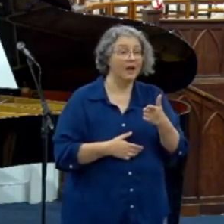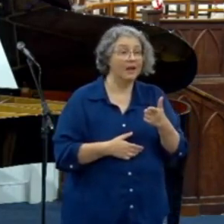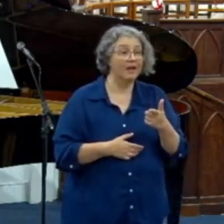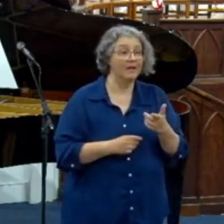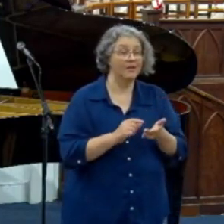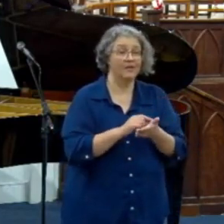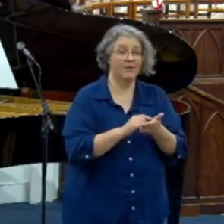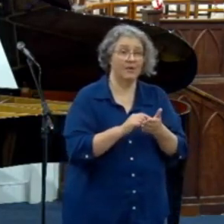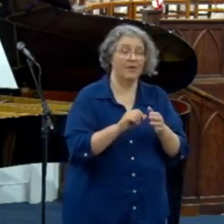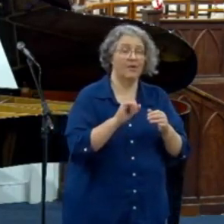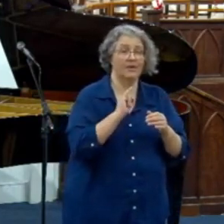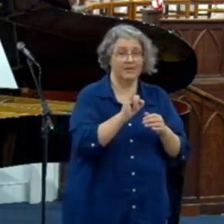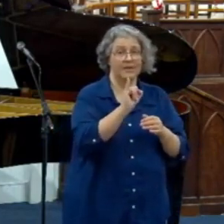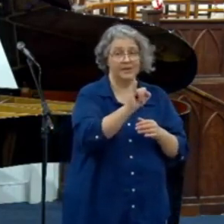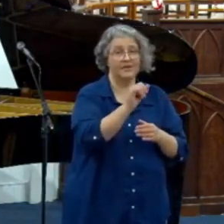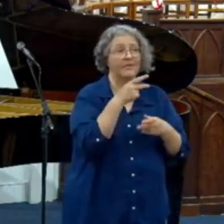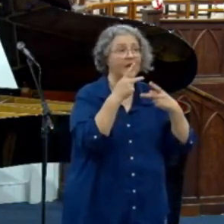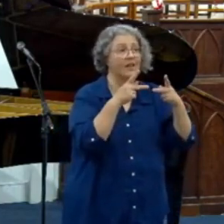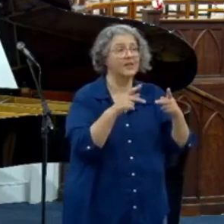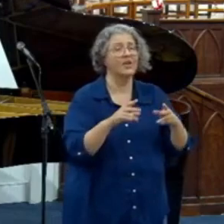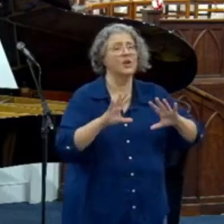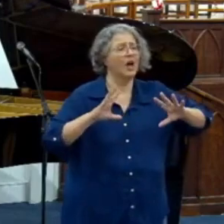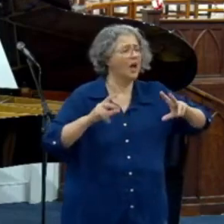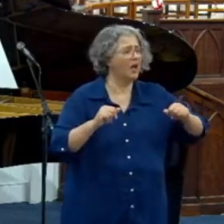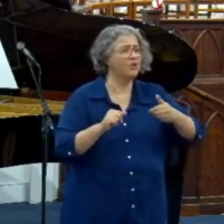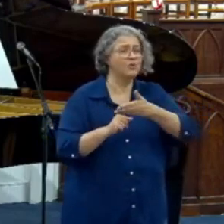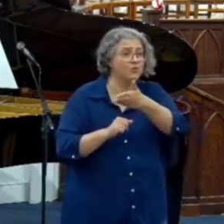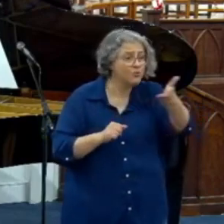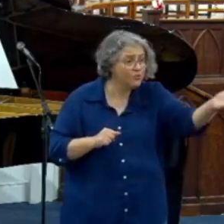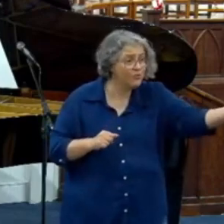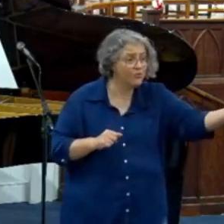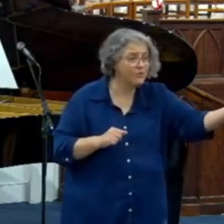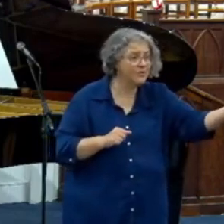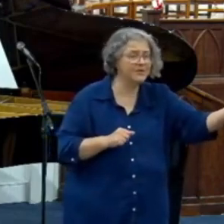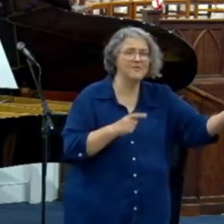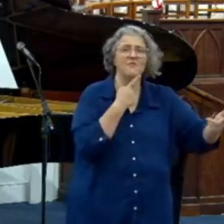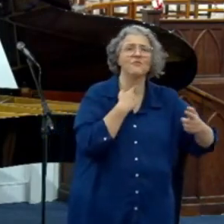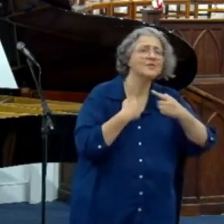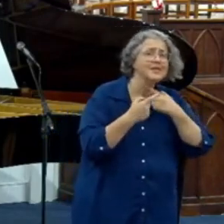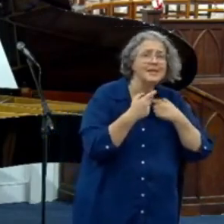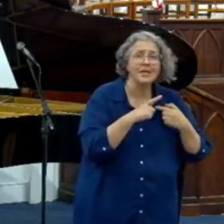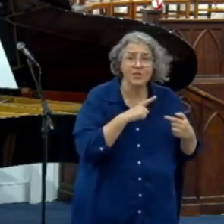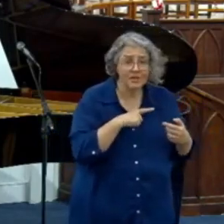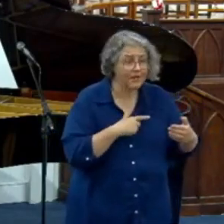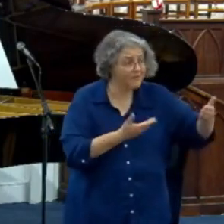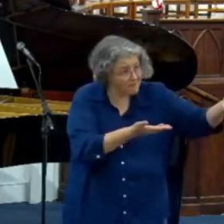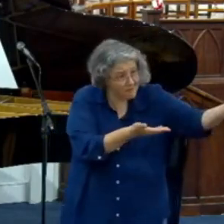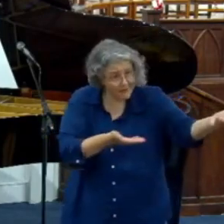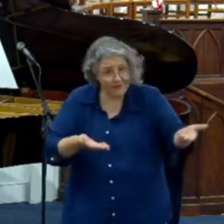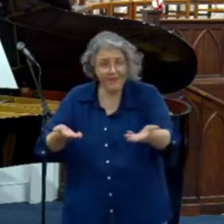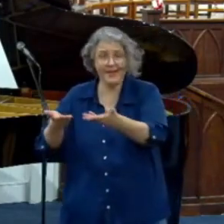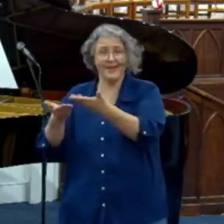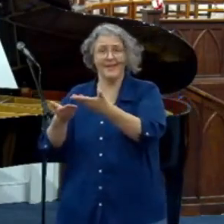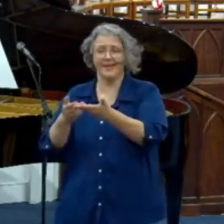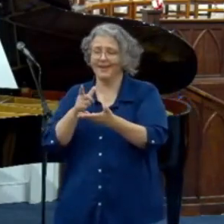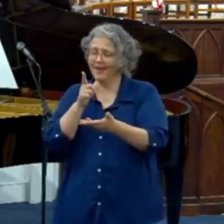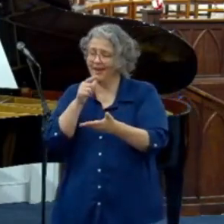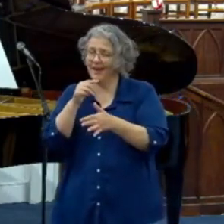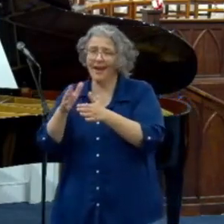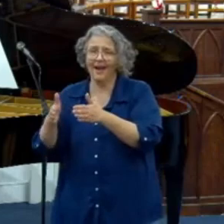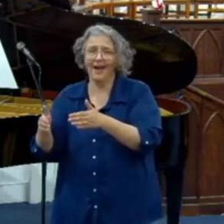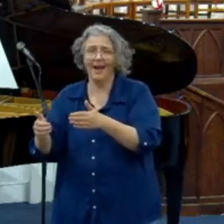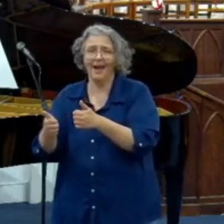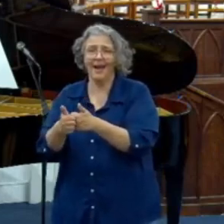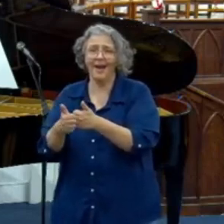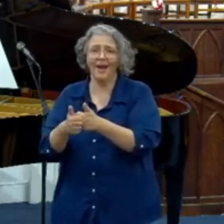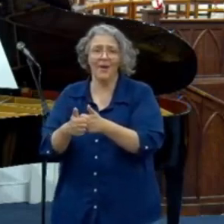está aqui na Nova Almeida Atualizada, a todos vocês que têm sede, venham às águas. E vocês,